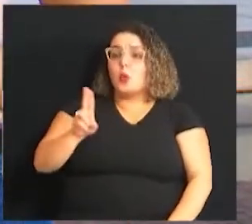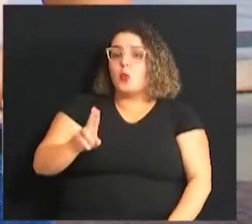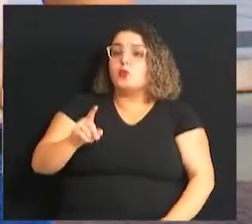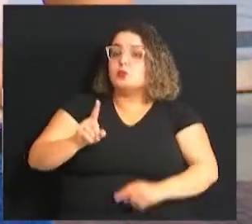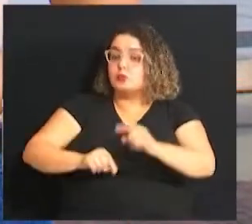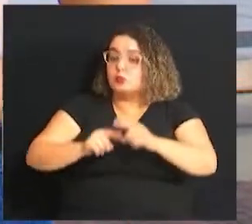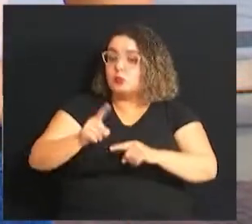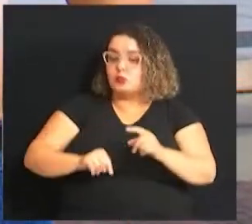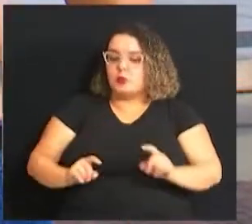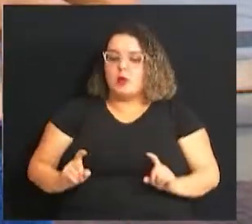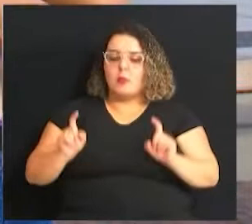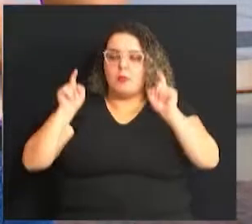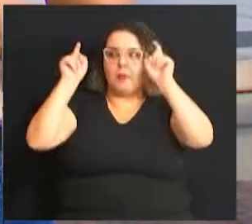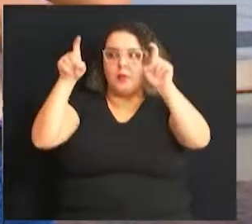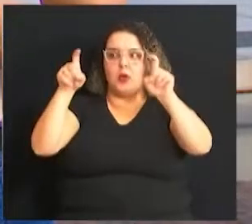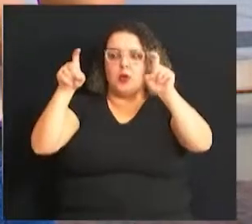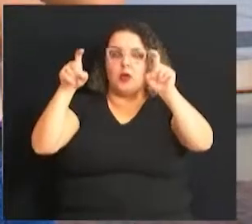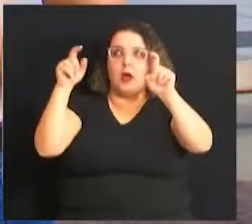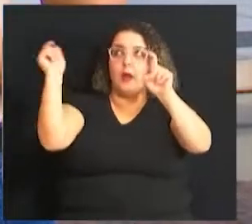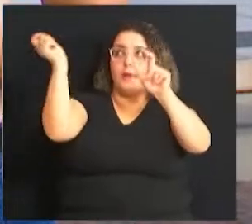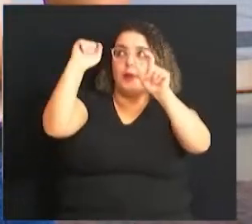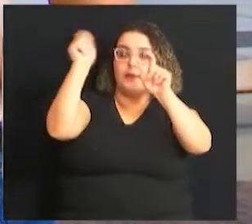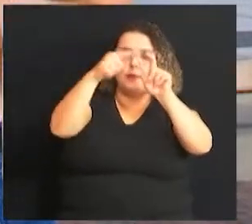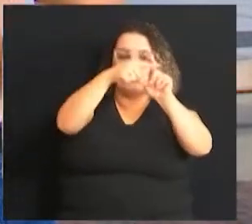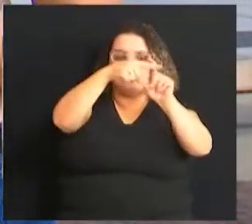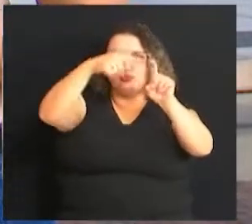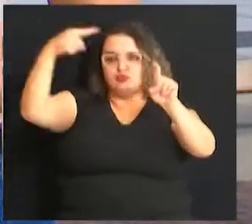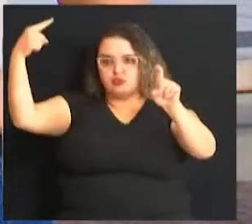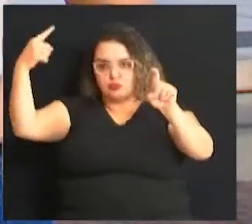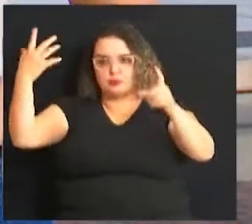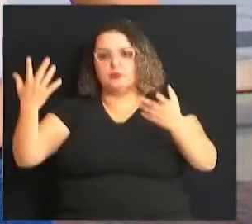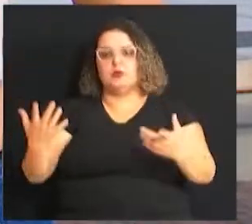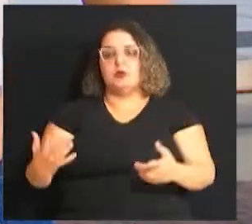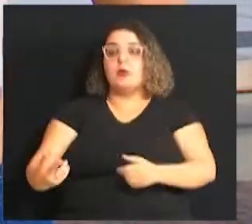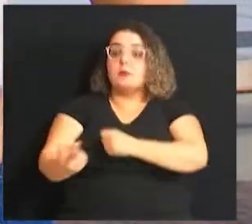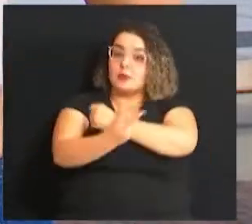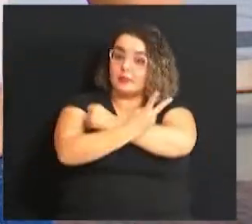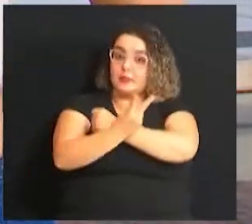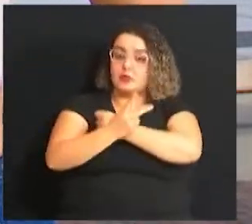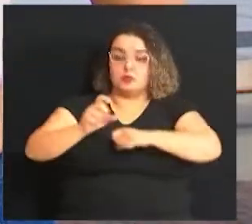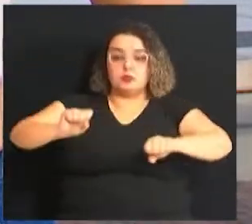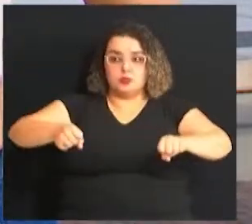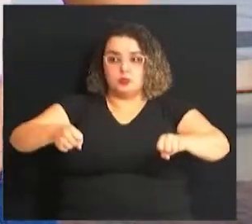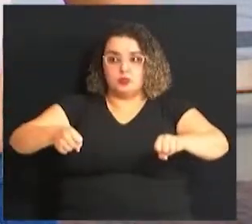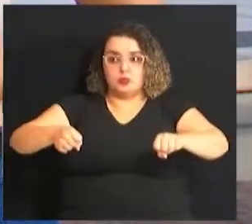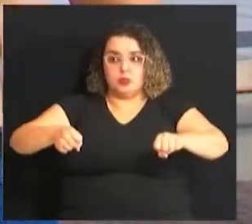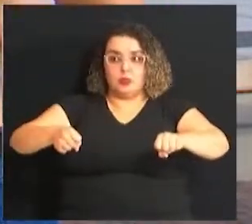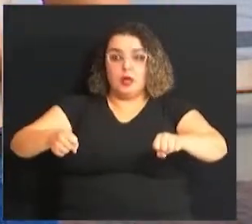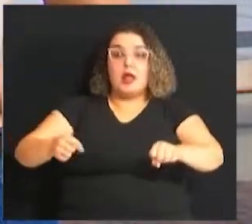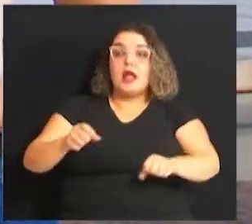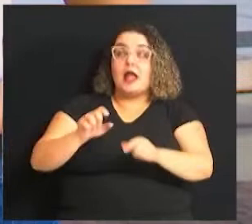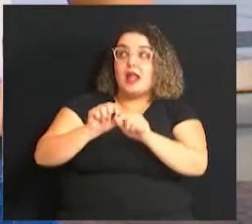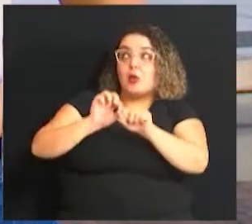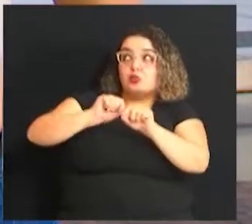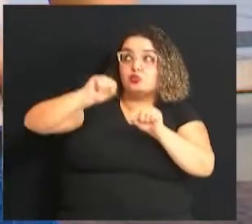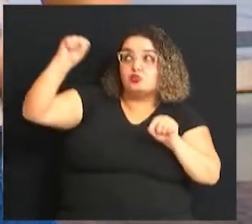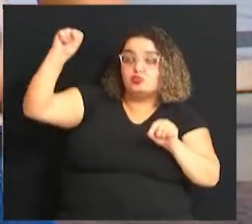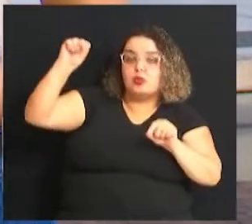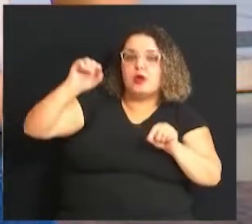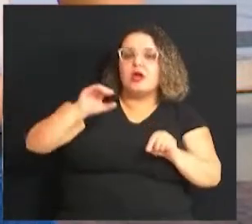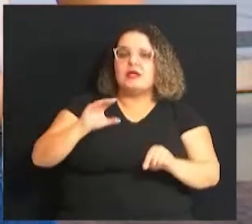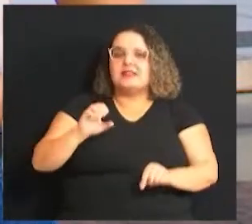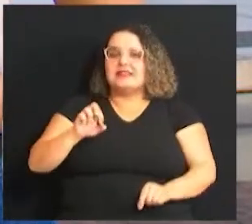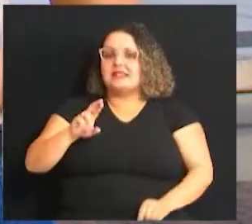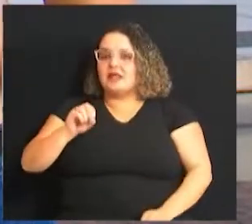do equipamento chamado antena corta-pipa, que serve para proteger motociclistas contra linhas de cerol e